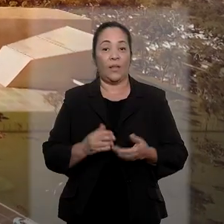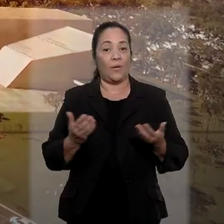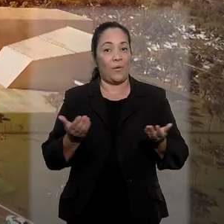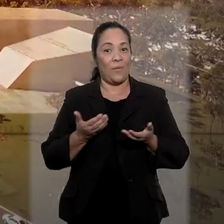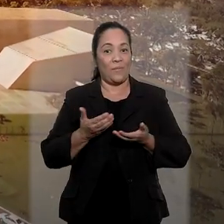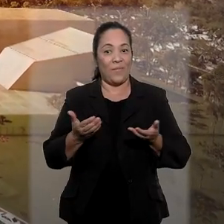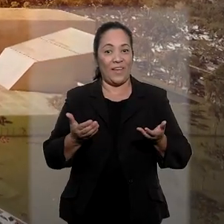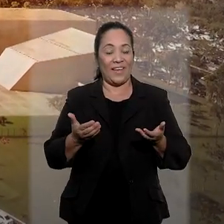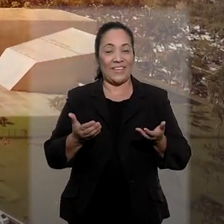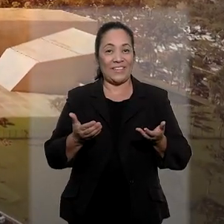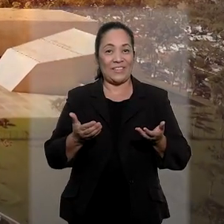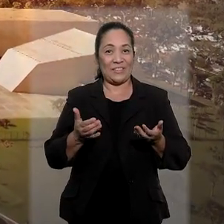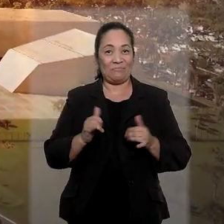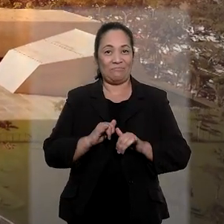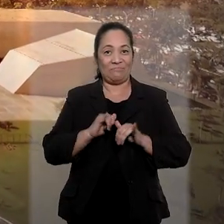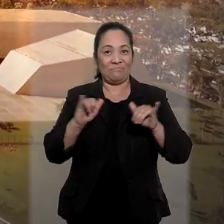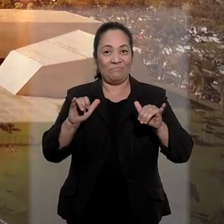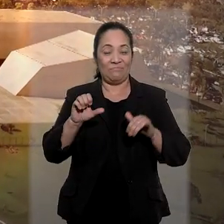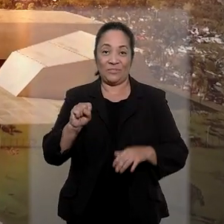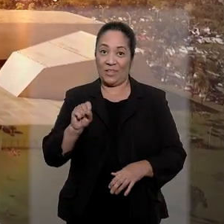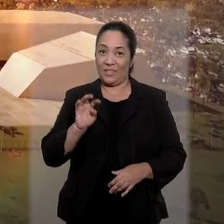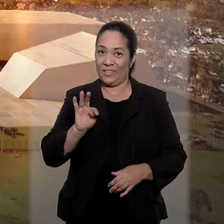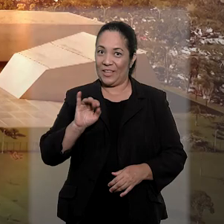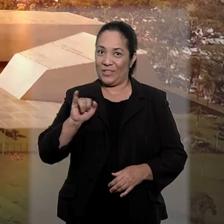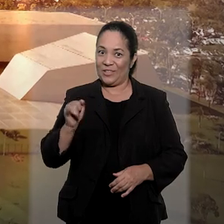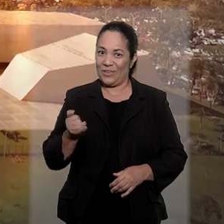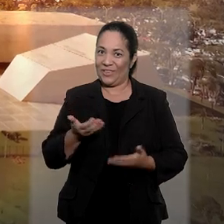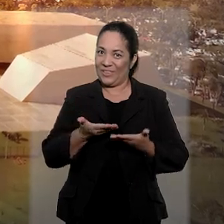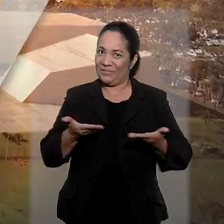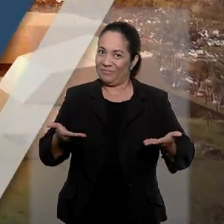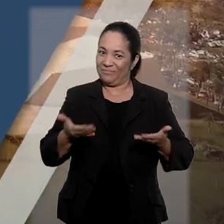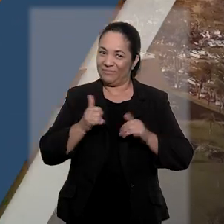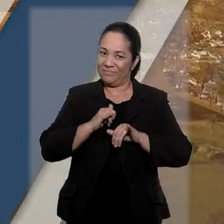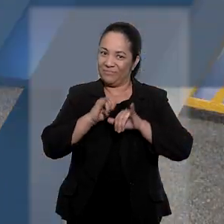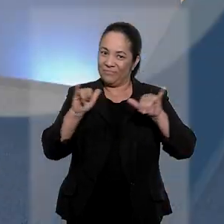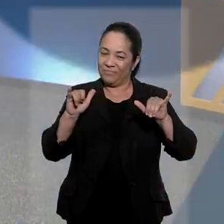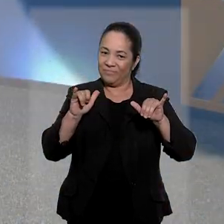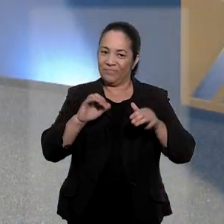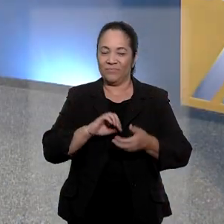Começa agora o programa do Superior Tribunal de Justiça.